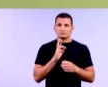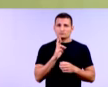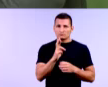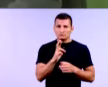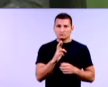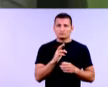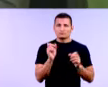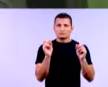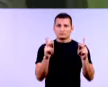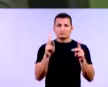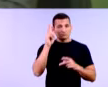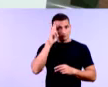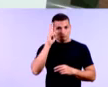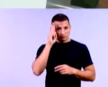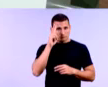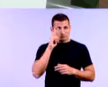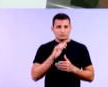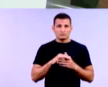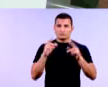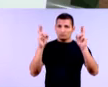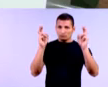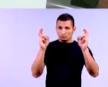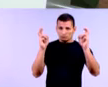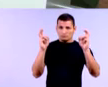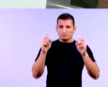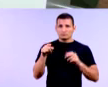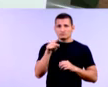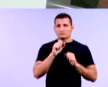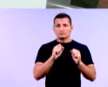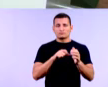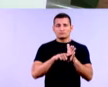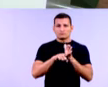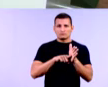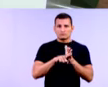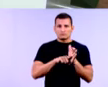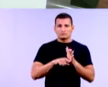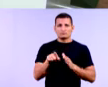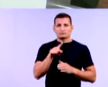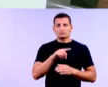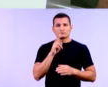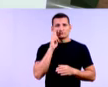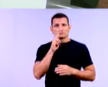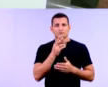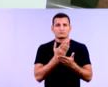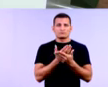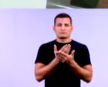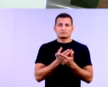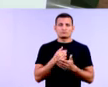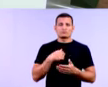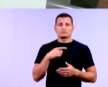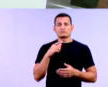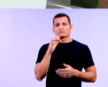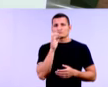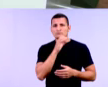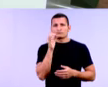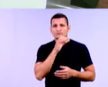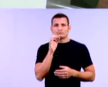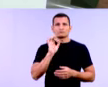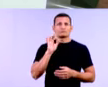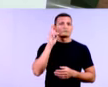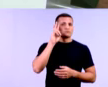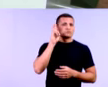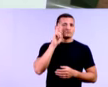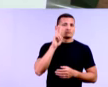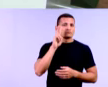E lembrando, gente, que esse assunto vocês podem pesquisar. Vocês observem que a nossa aula ela é mais rápida porque só dá